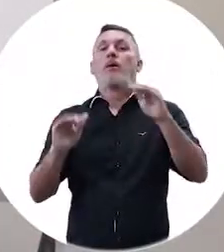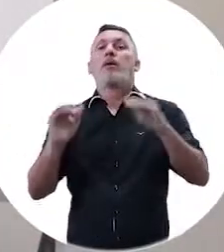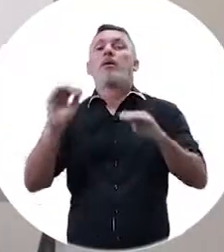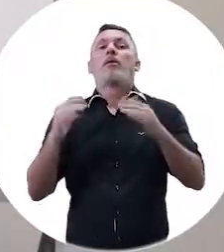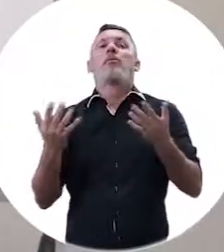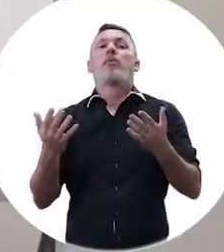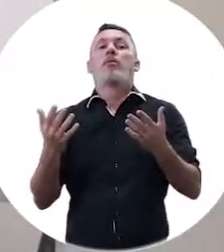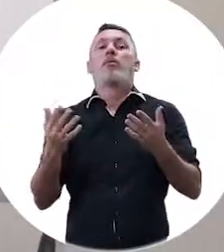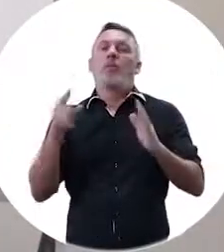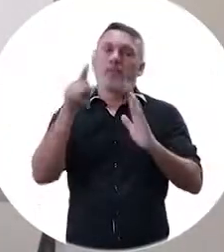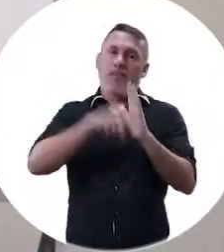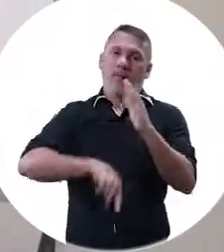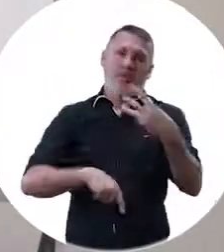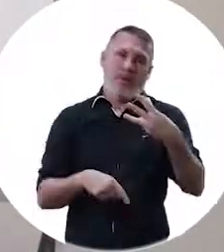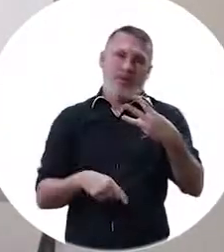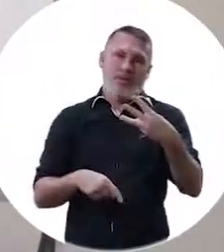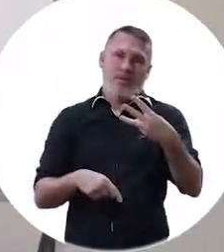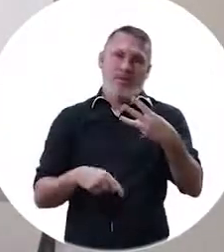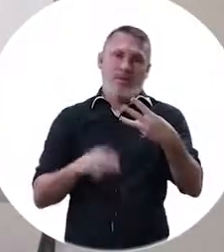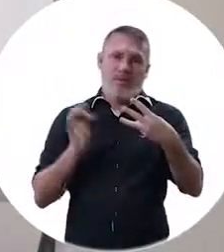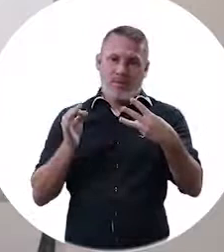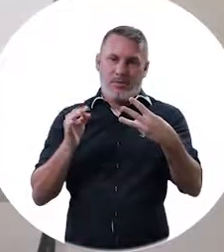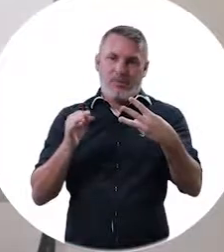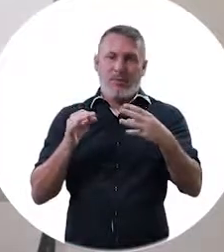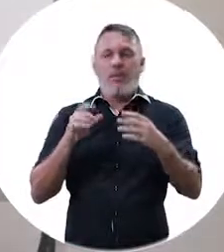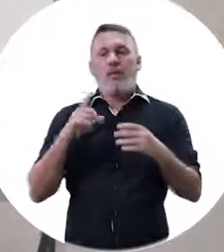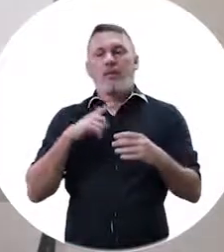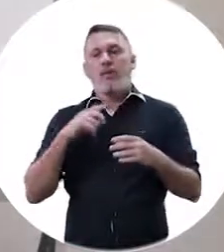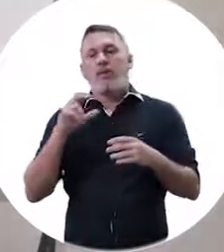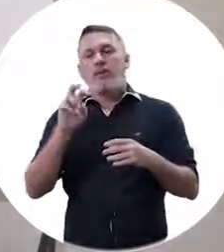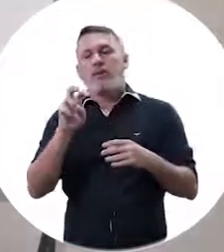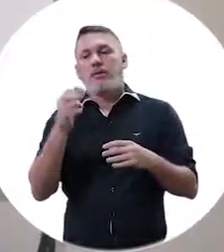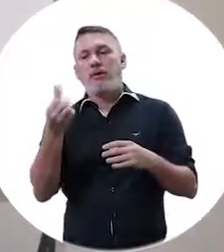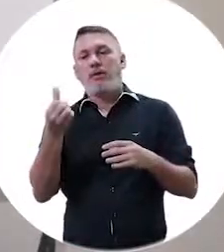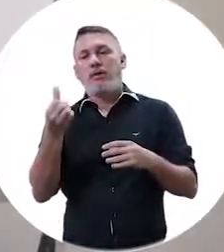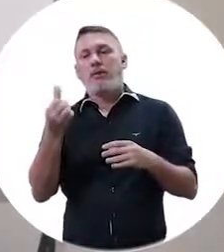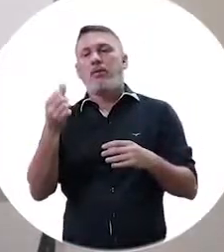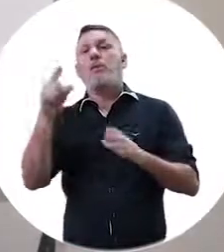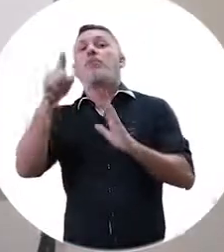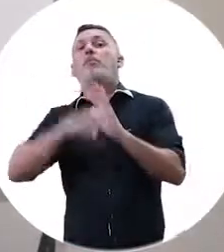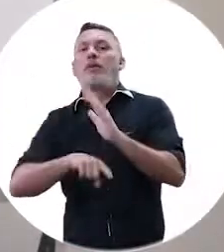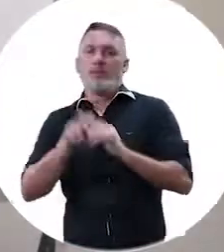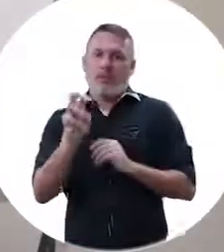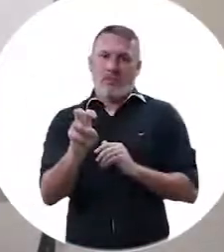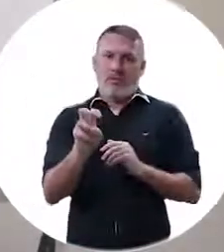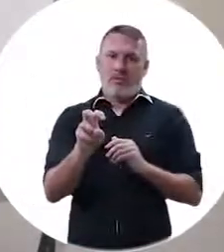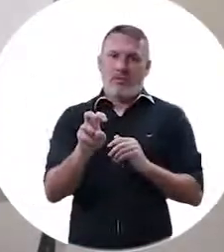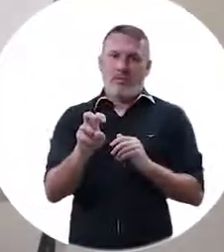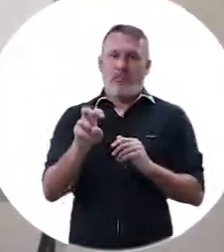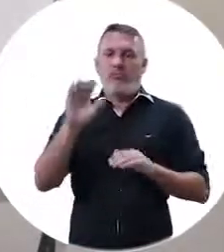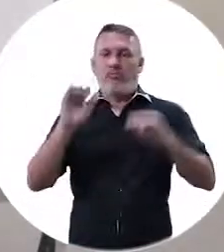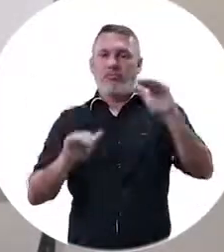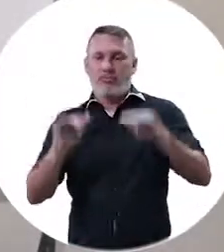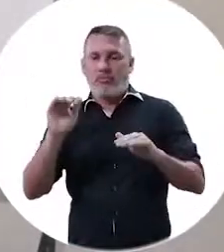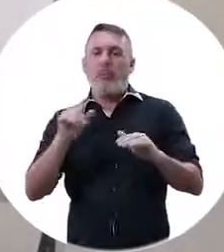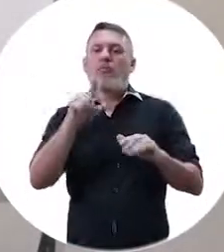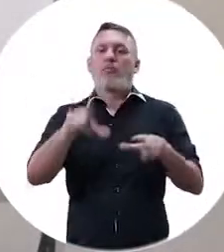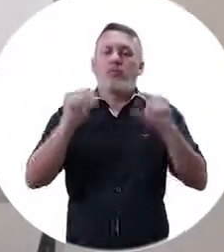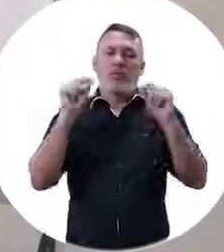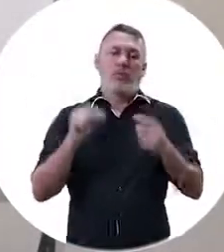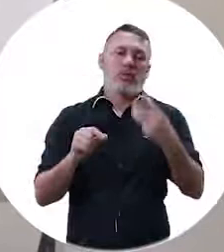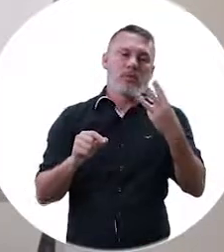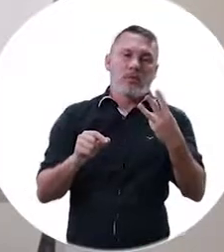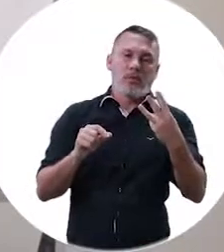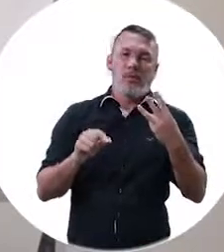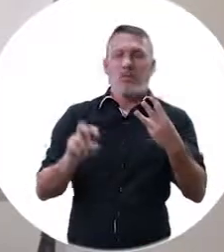tripla. Aqui está entre 3 e 4, então você vai descer o 3. Aqui está entre 5 e 6, você vai descer o 5.